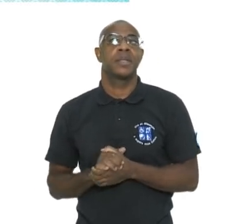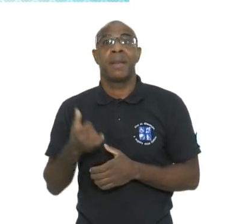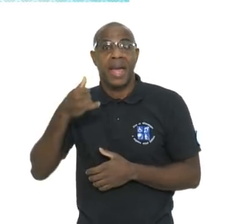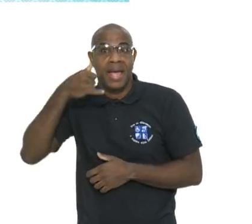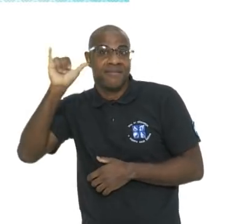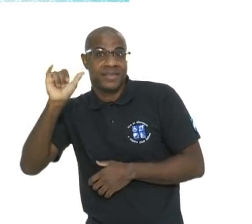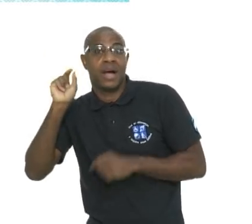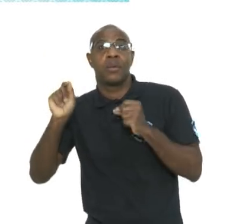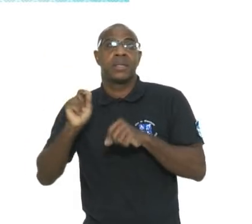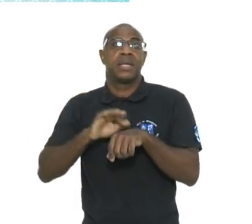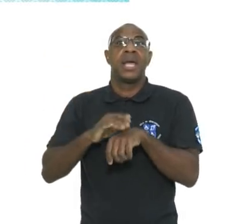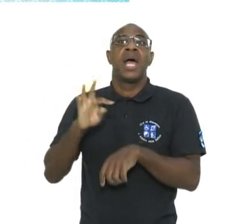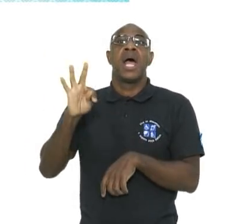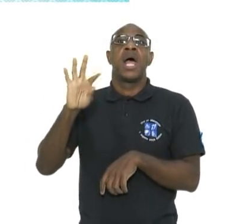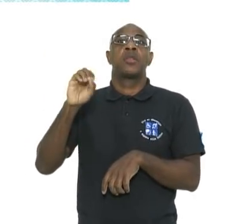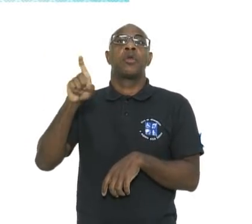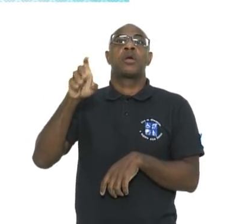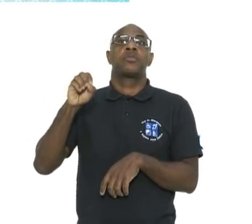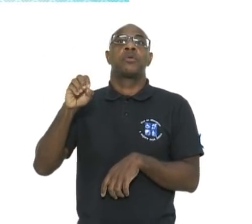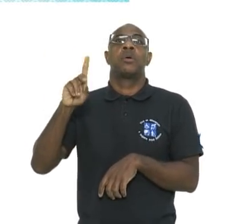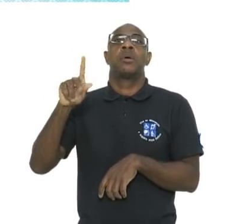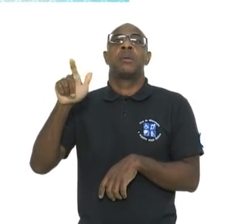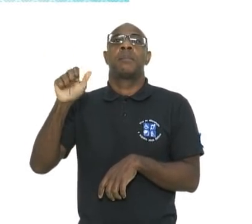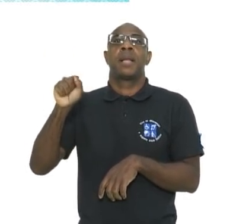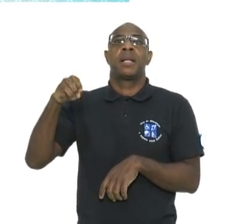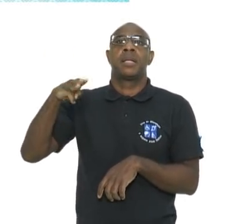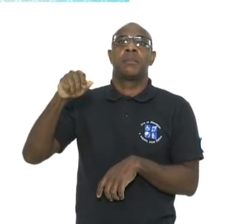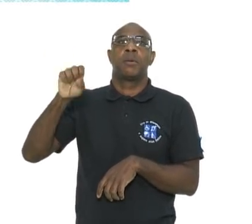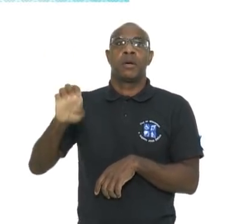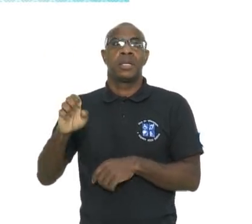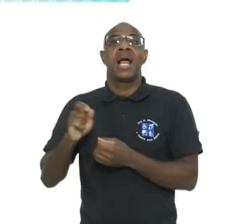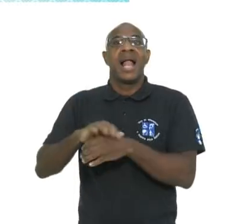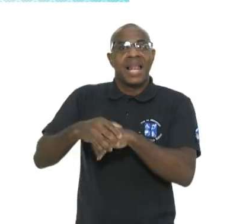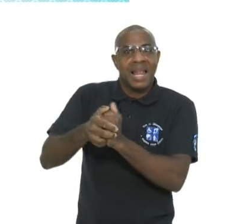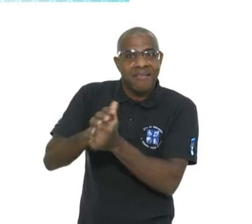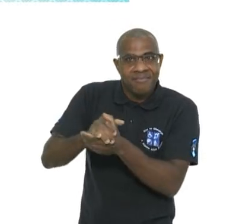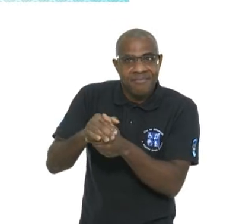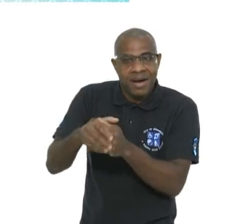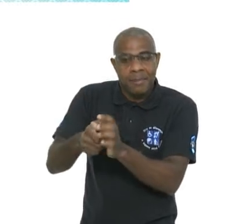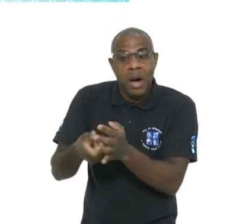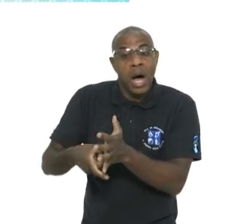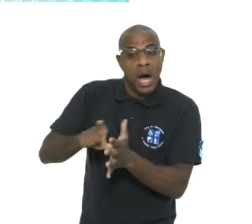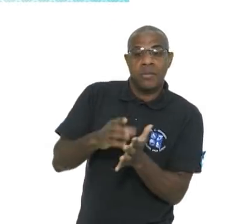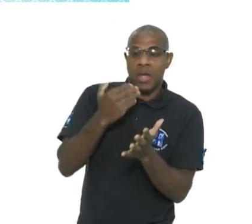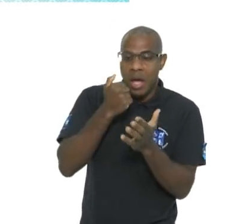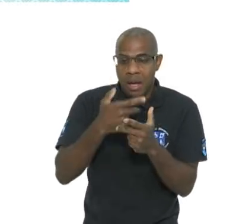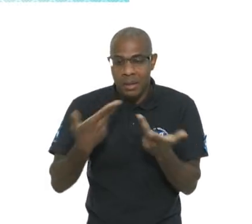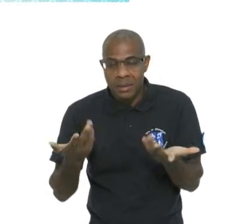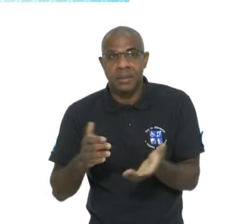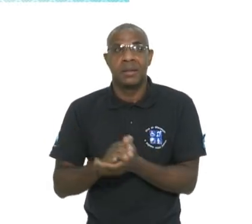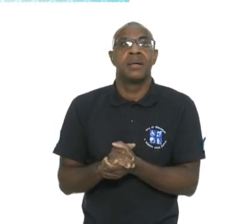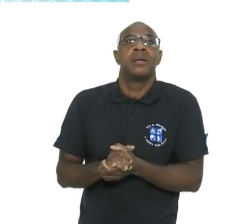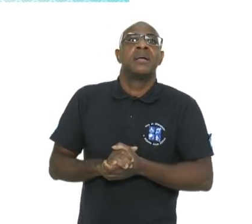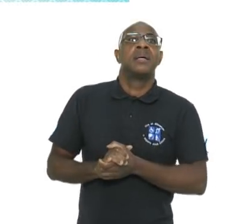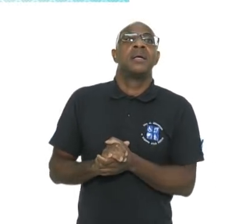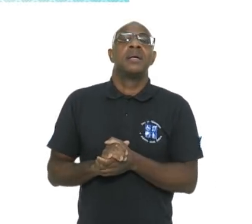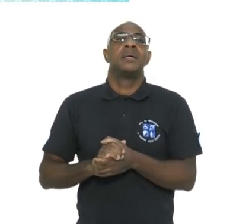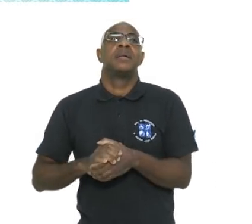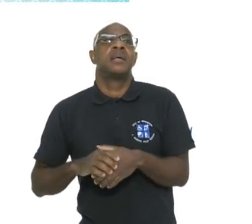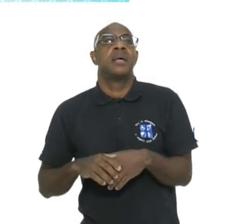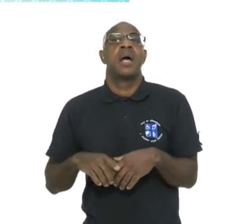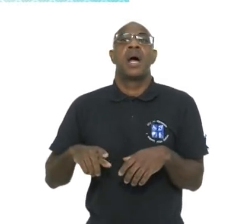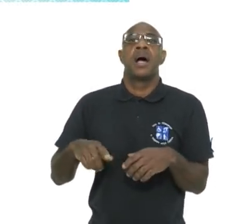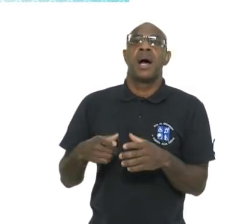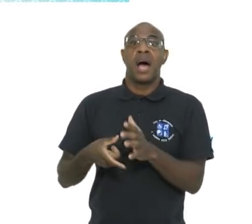Tá lá, lavar bem as mãos, principalmente depois de mexer com carnes cruas antes